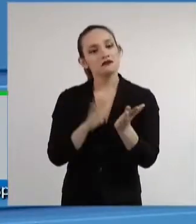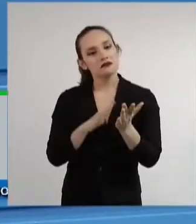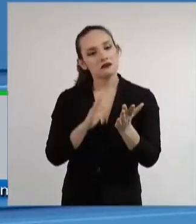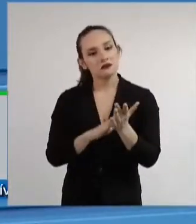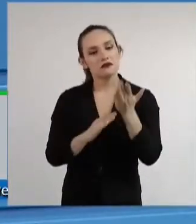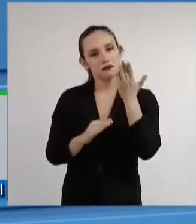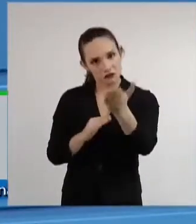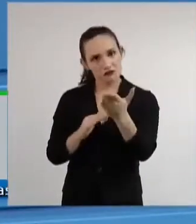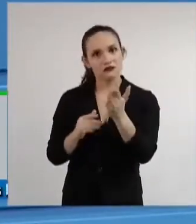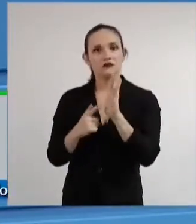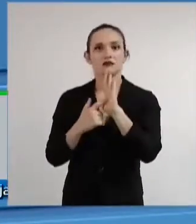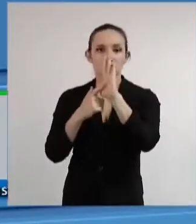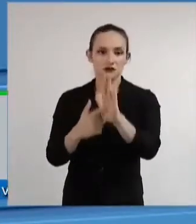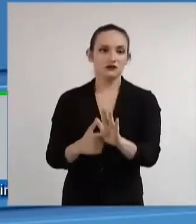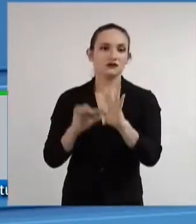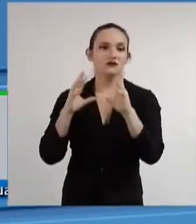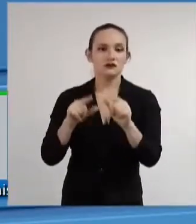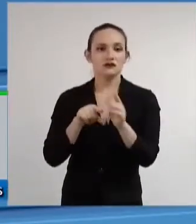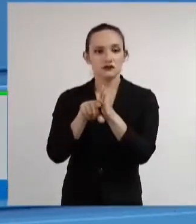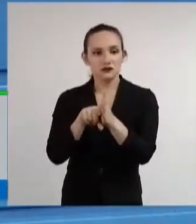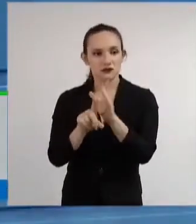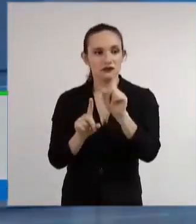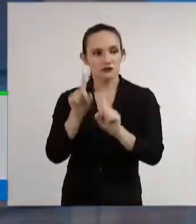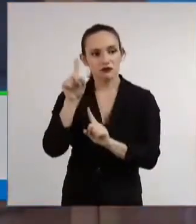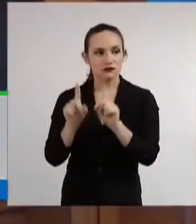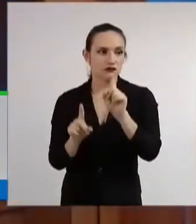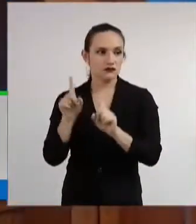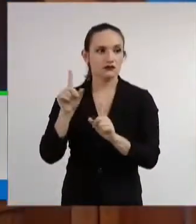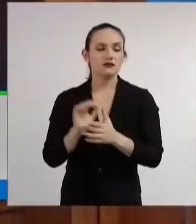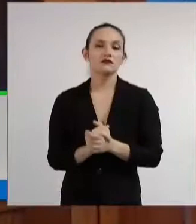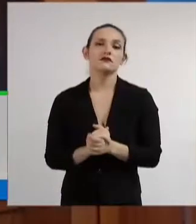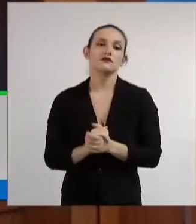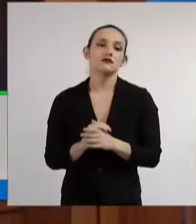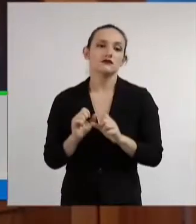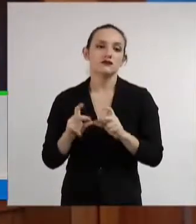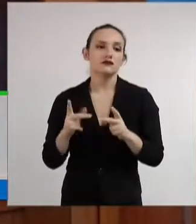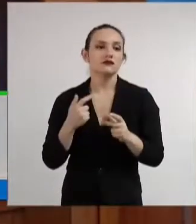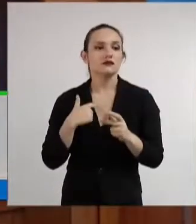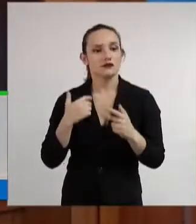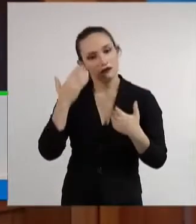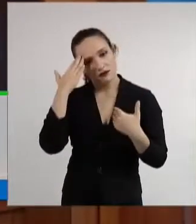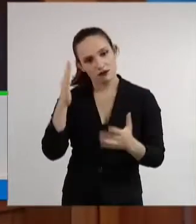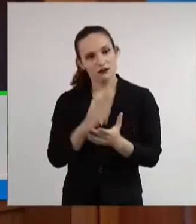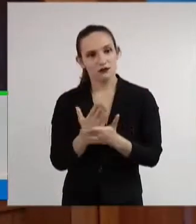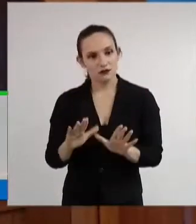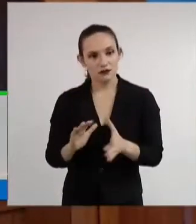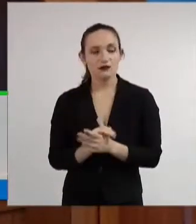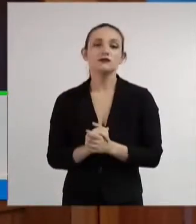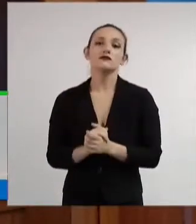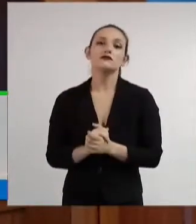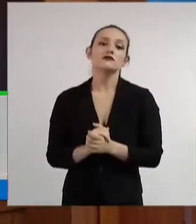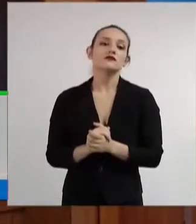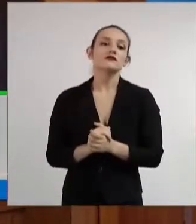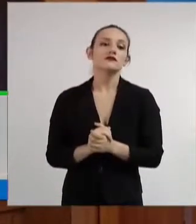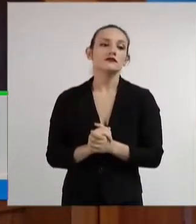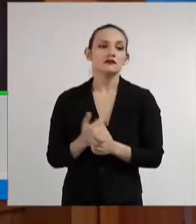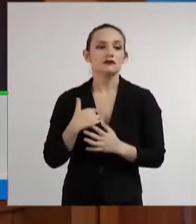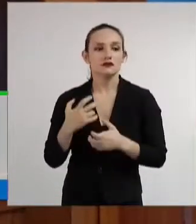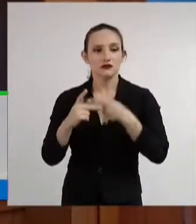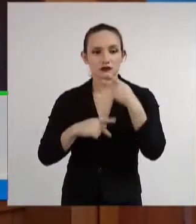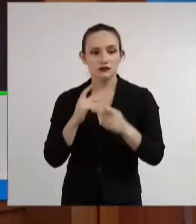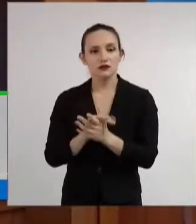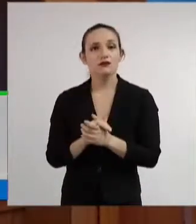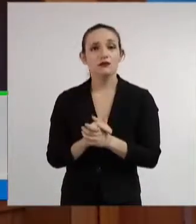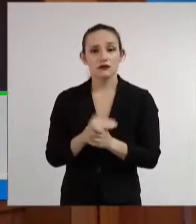Vossa Excelência por mostrar esses números aqui. Eu agradeço e insiro no meu pronunciamento a parte de Vossa Excelência e dizer que o